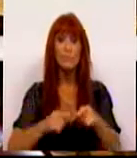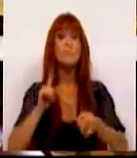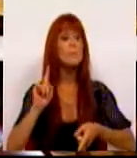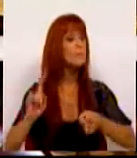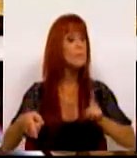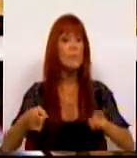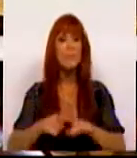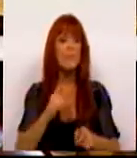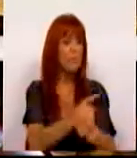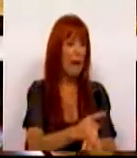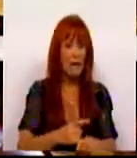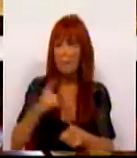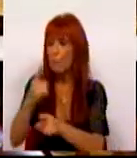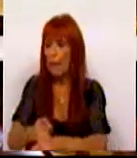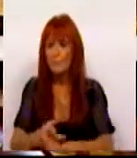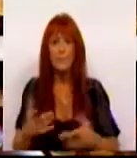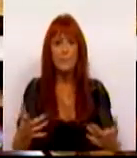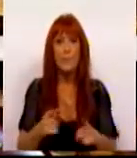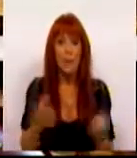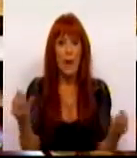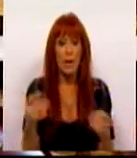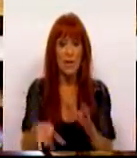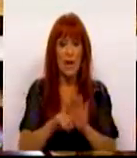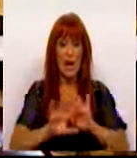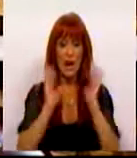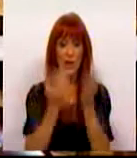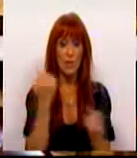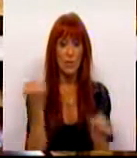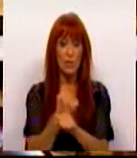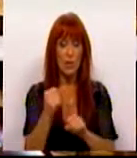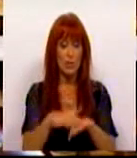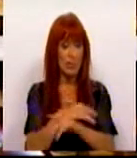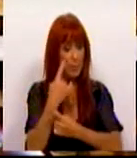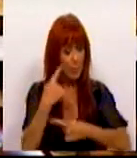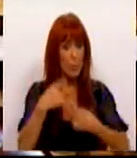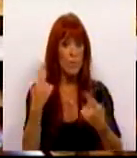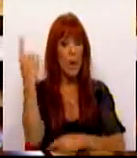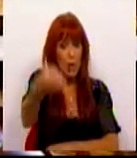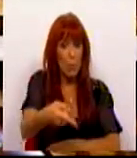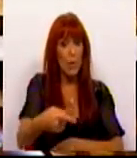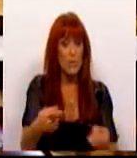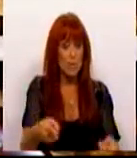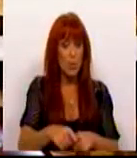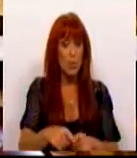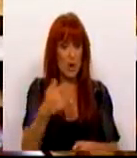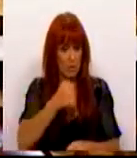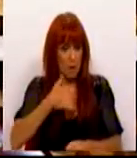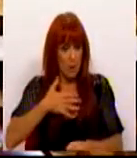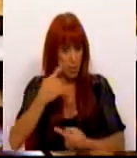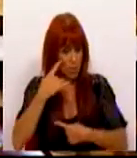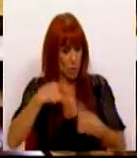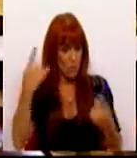são redundantes. Com efeito, a Lei Geral do Trabalho em Funções Públicas impõe esse dever aos empregadores